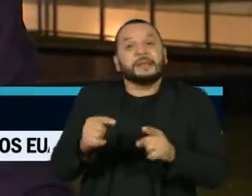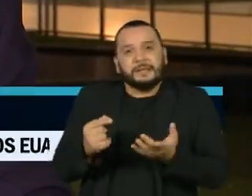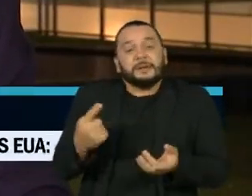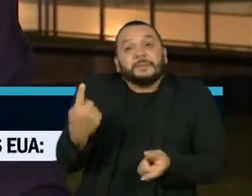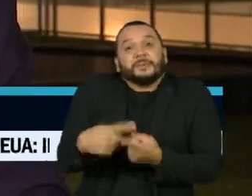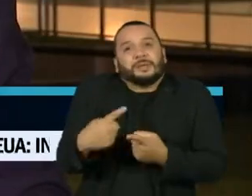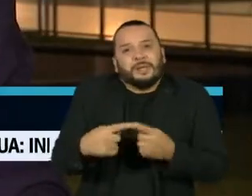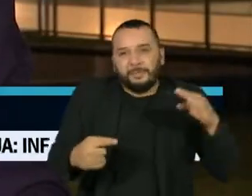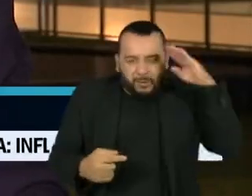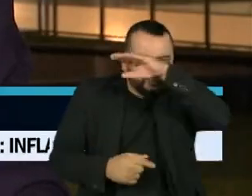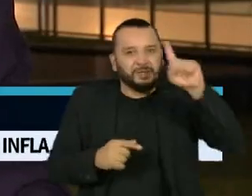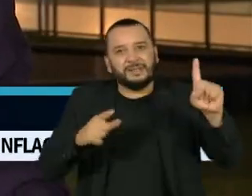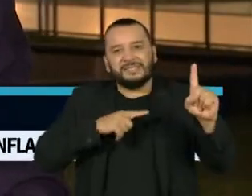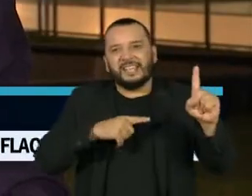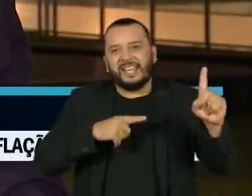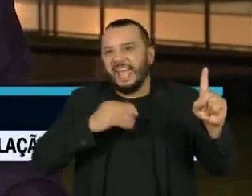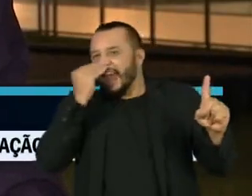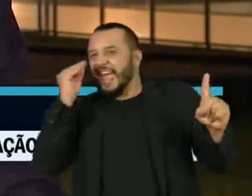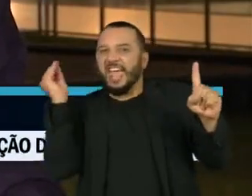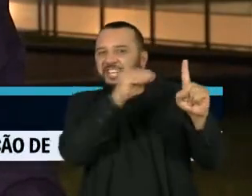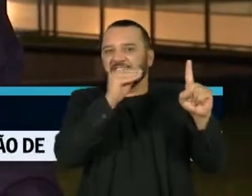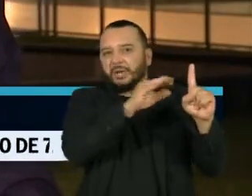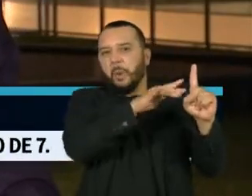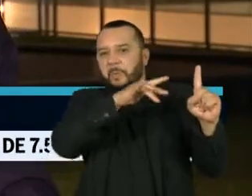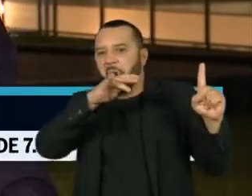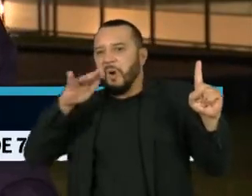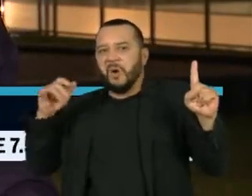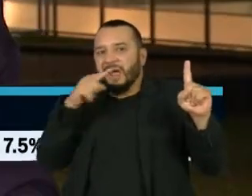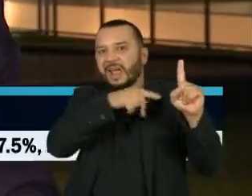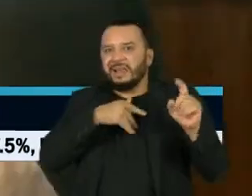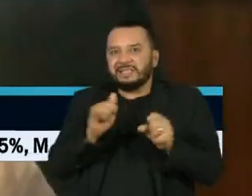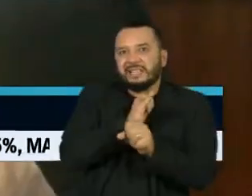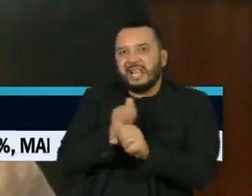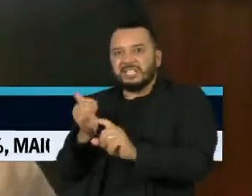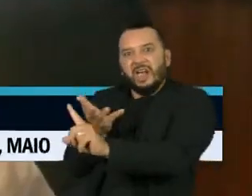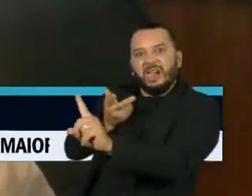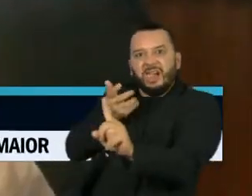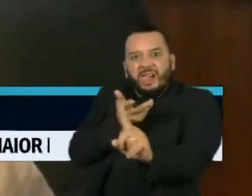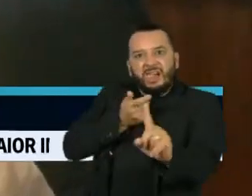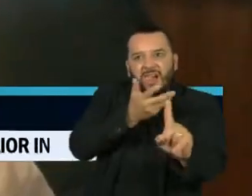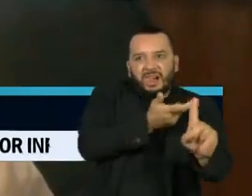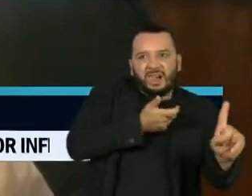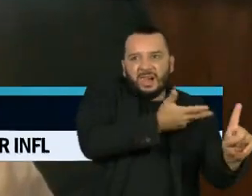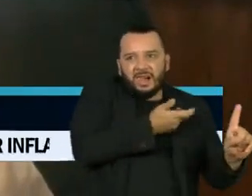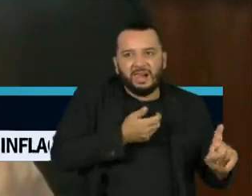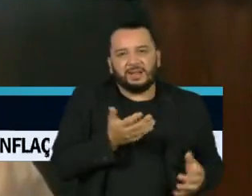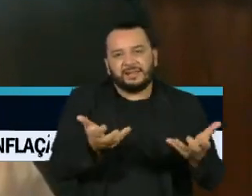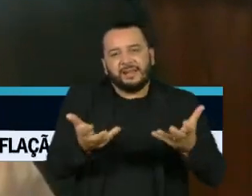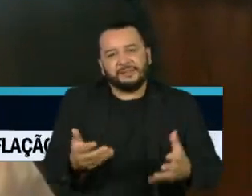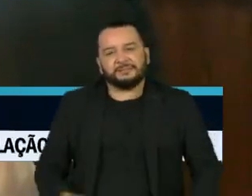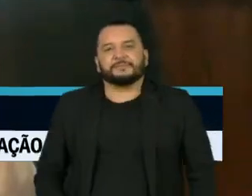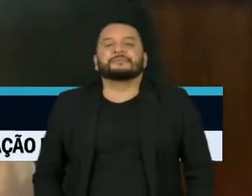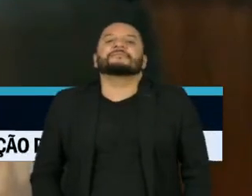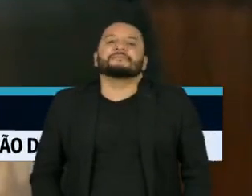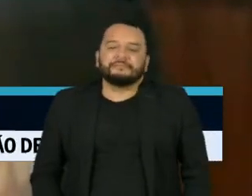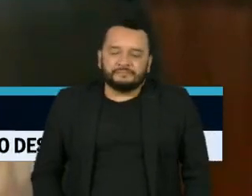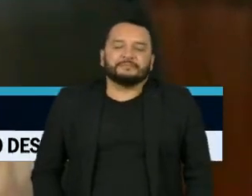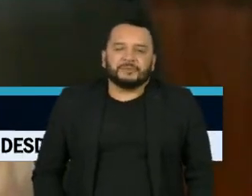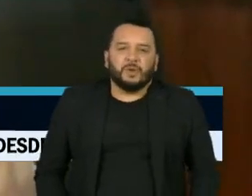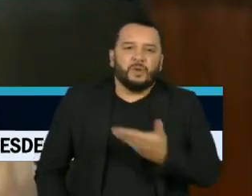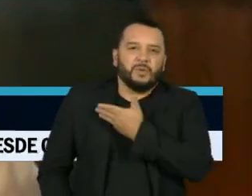rejeição ao presidente. Uma espécie de vale tudo em ano eleitoral. Claramente, o governo federal